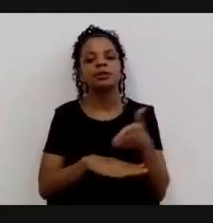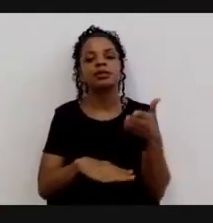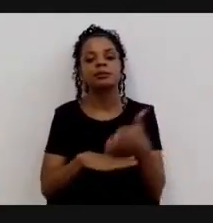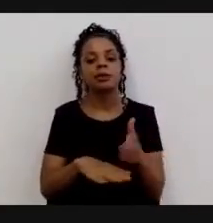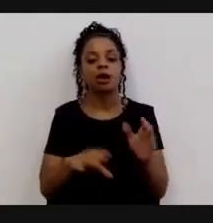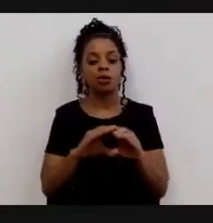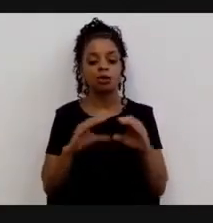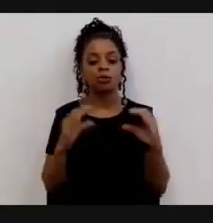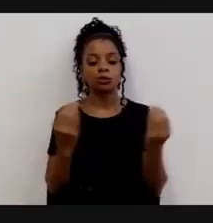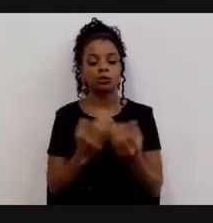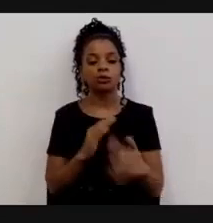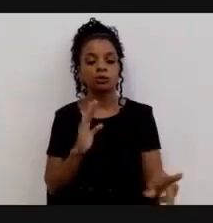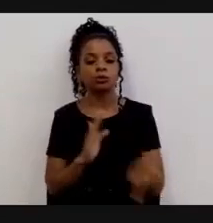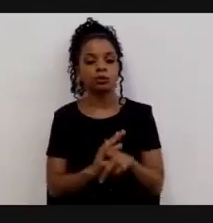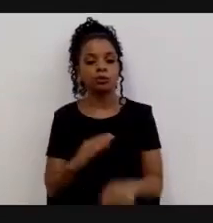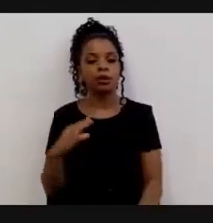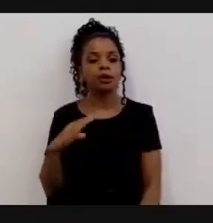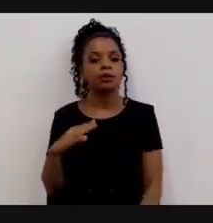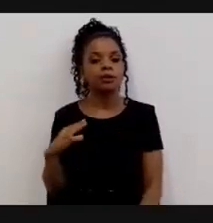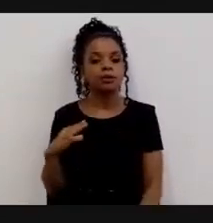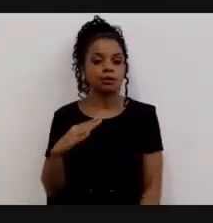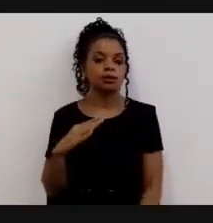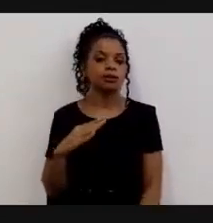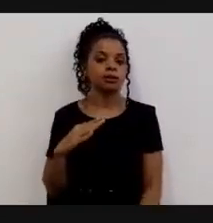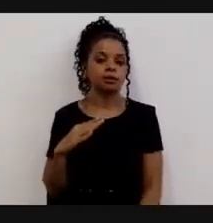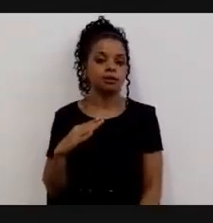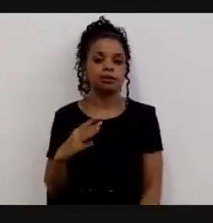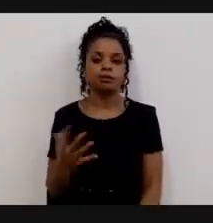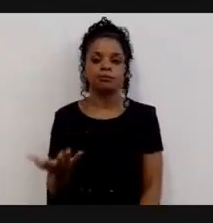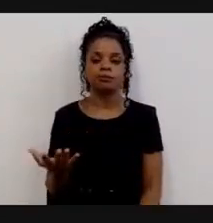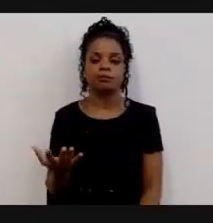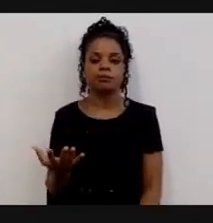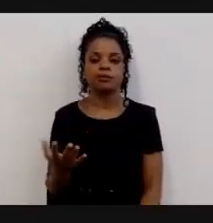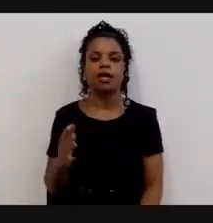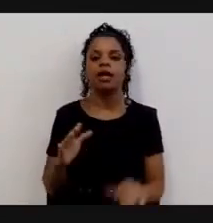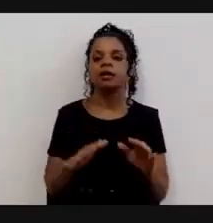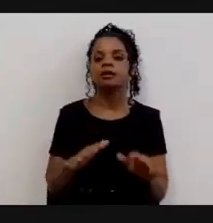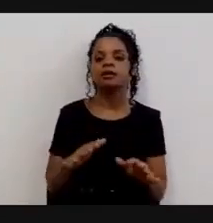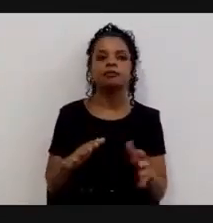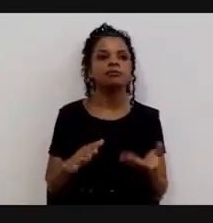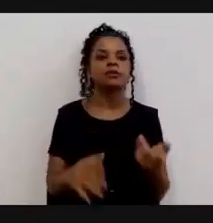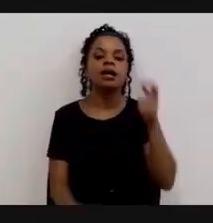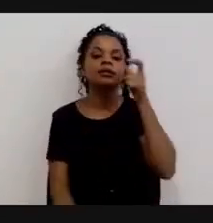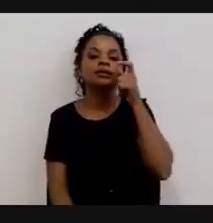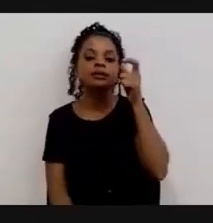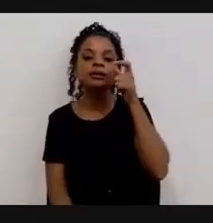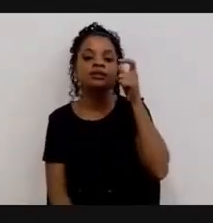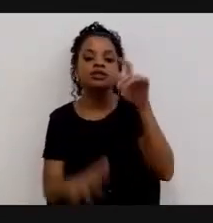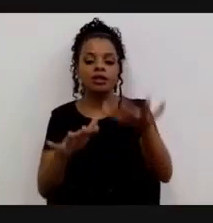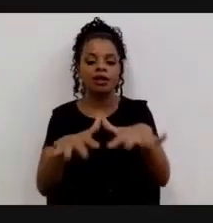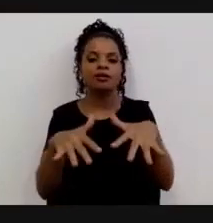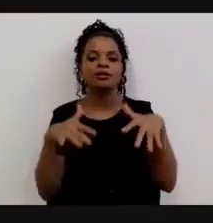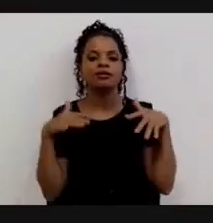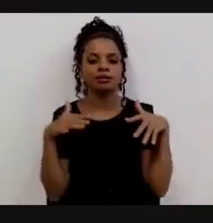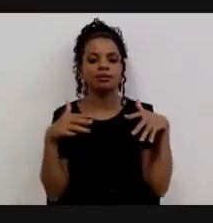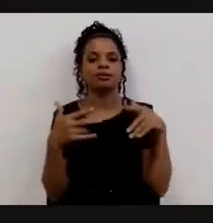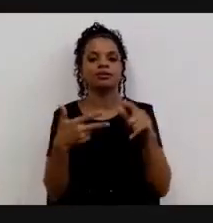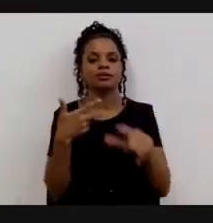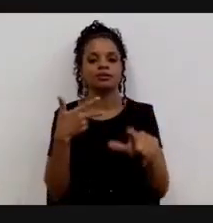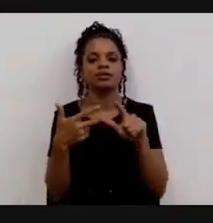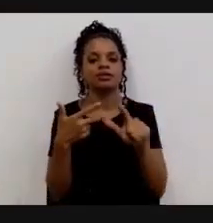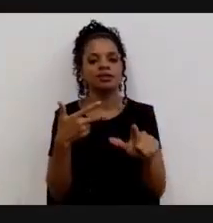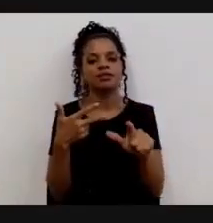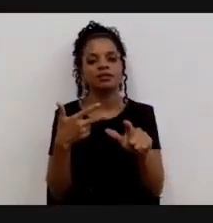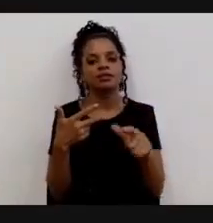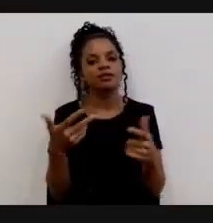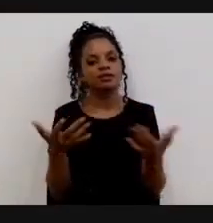cidade. Aí, quando não consegue fazer muita coisa, assiste à sessão legislativa. Só de fazer isso, gente,